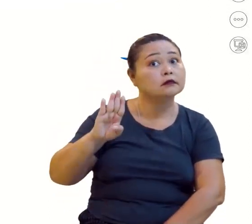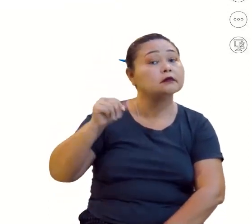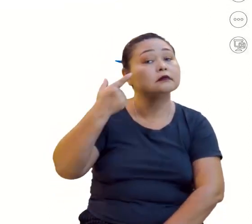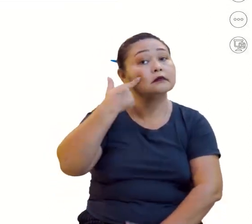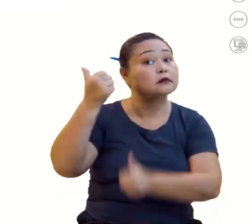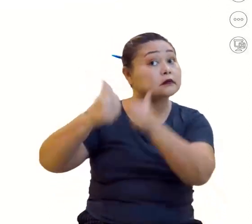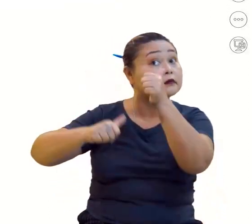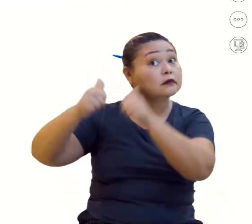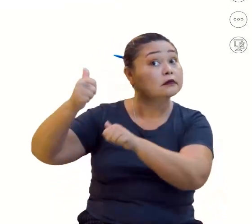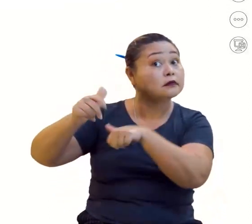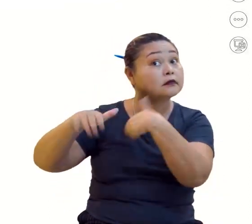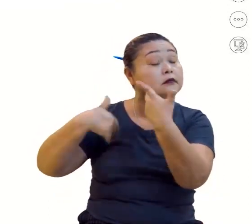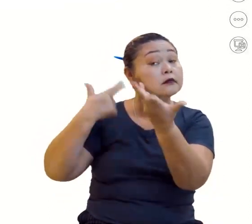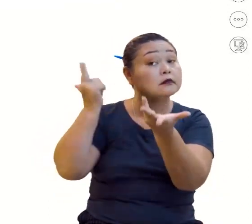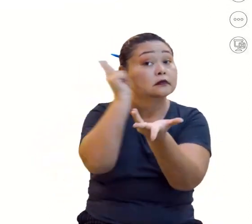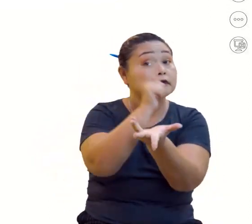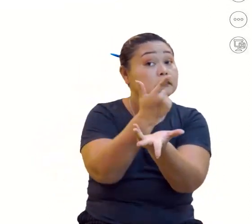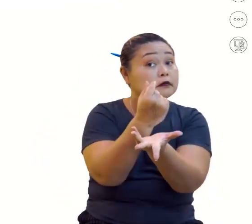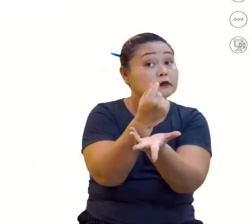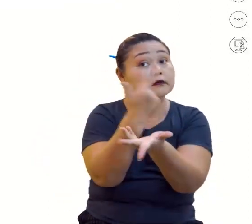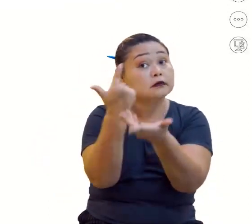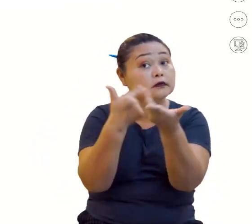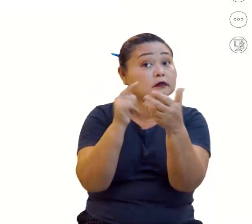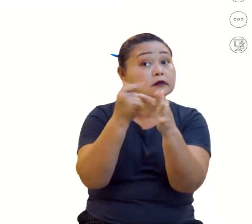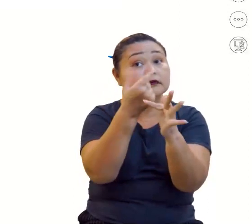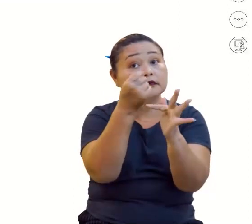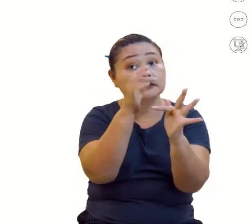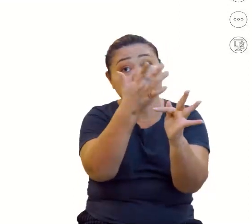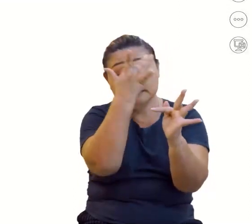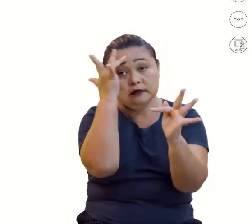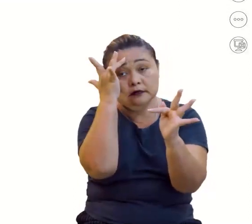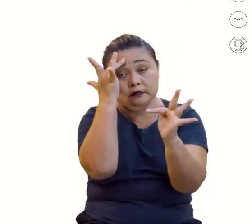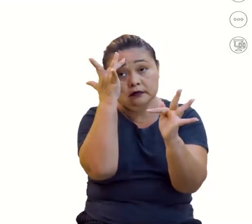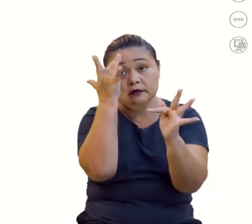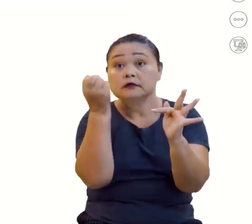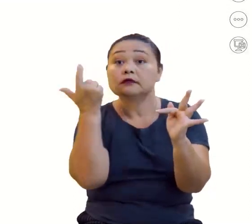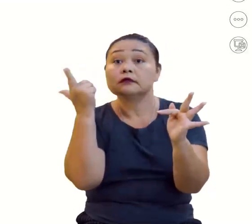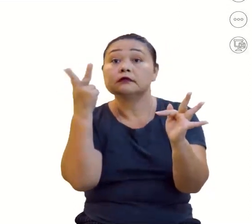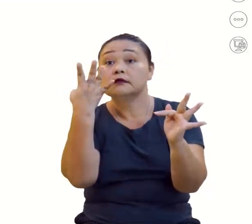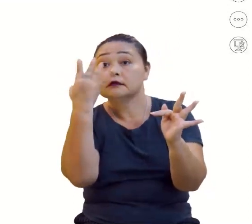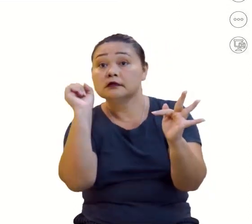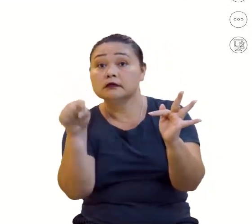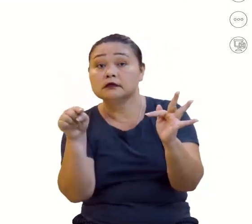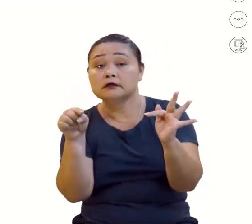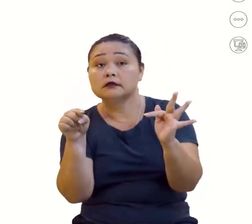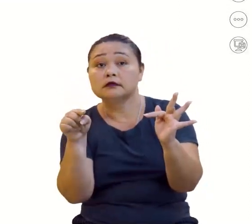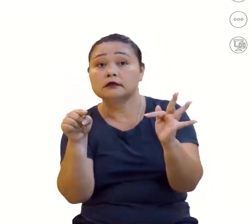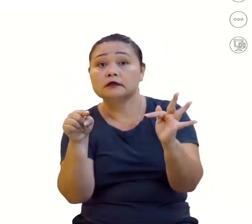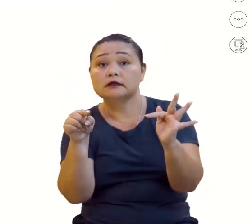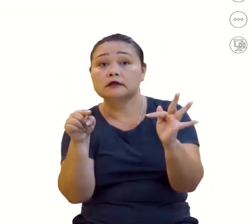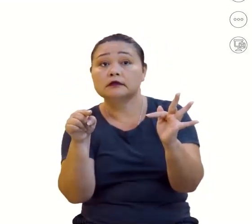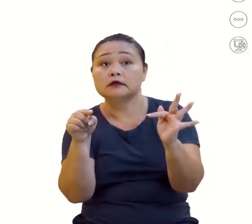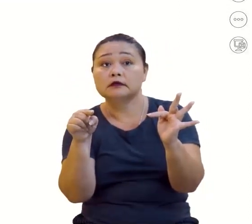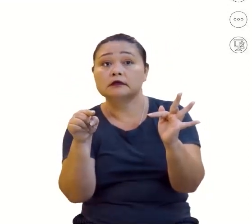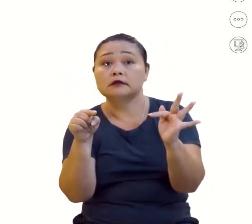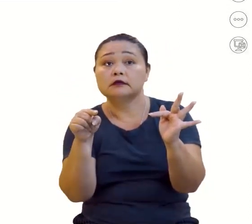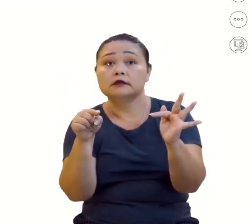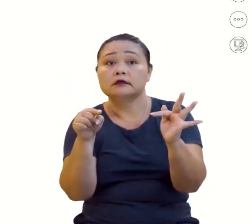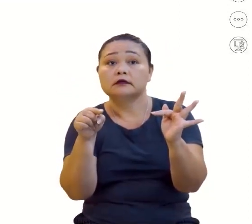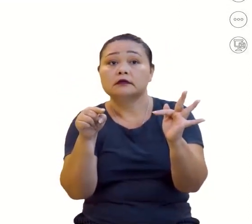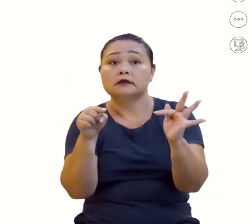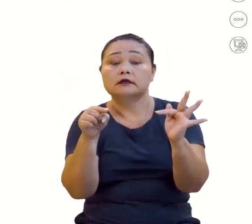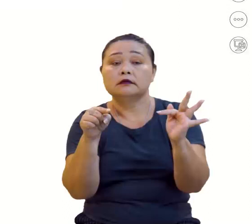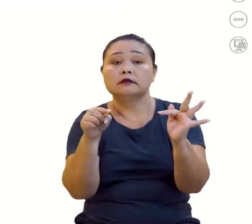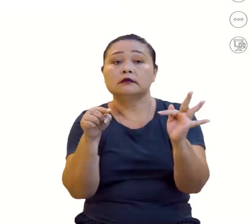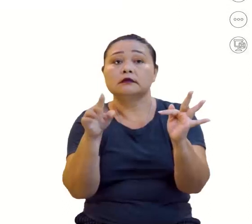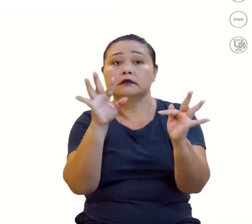lá com arrecadação. Cadê lá? 20 pessoas, arrecadou quanto? 4 mil. 4 mil, tá marcado lá já. Ó. Tá nos dois